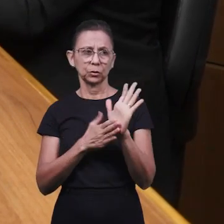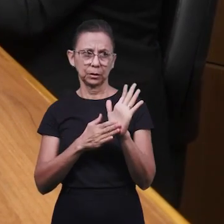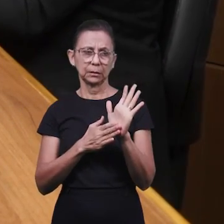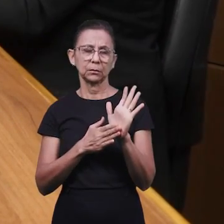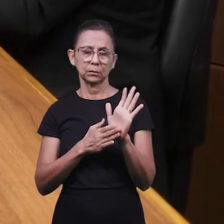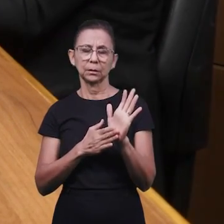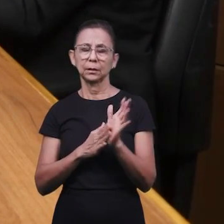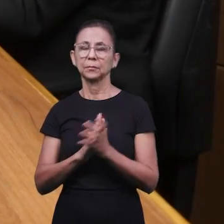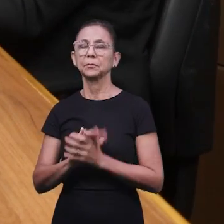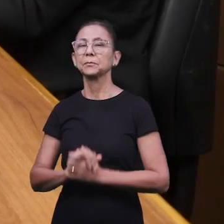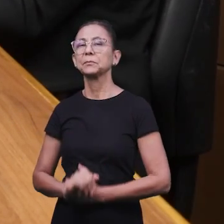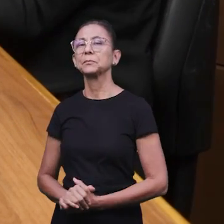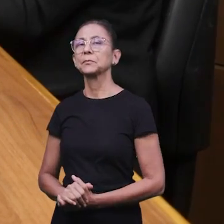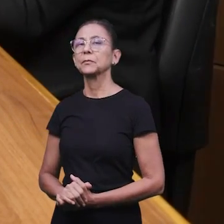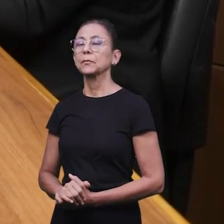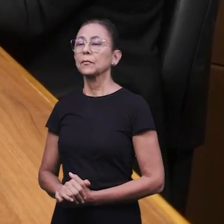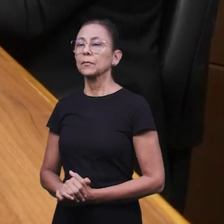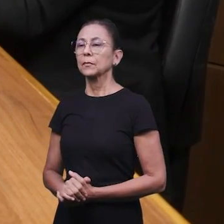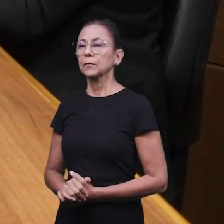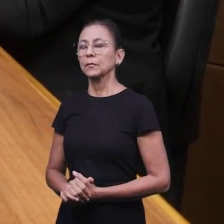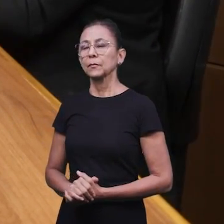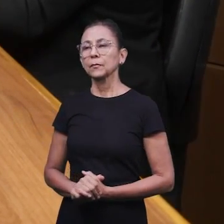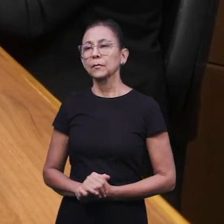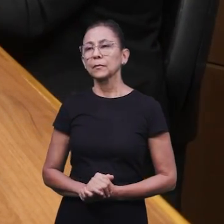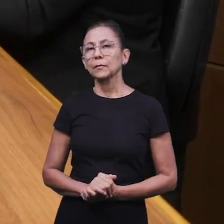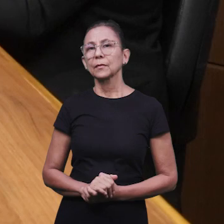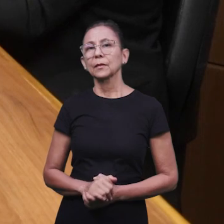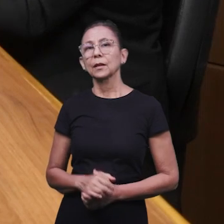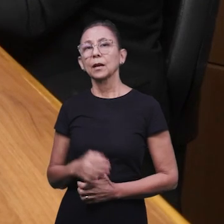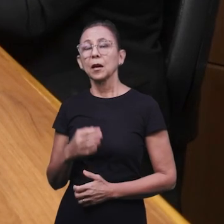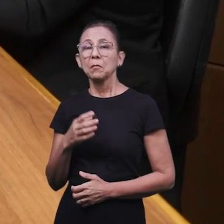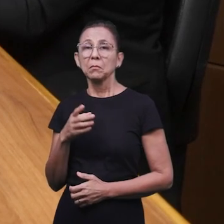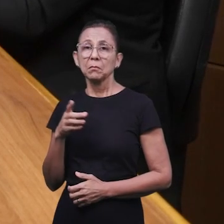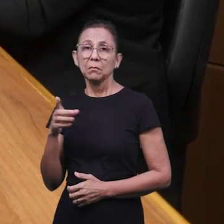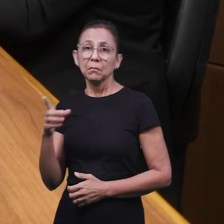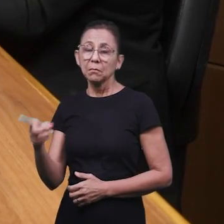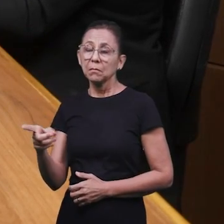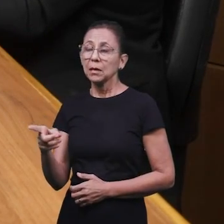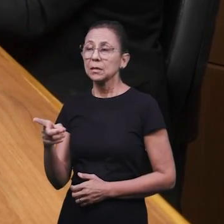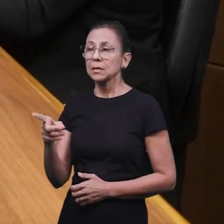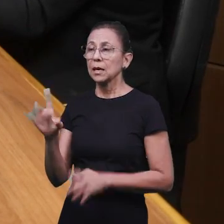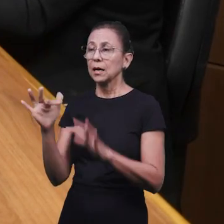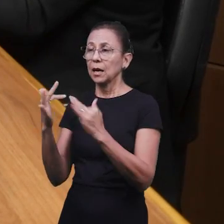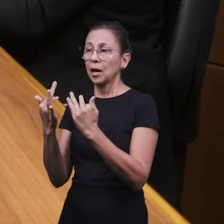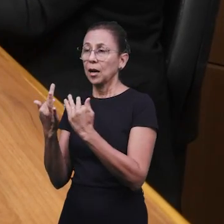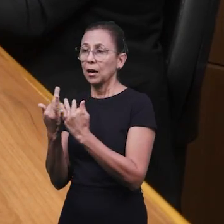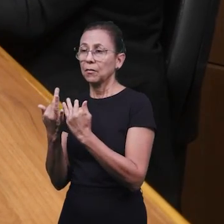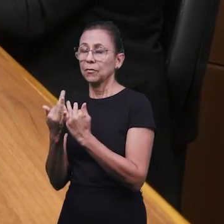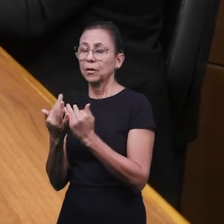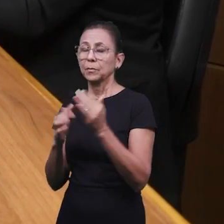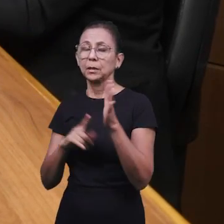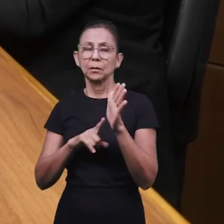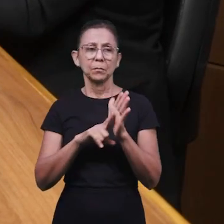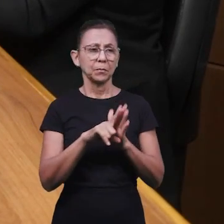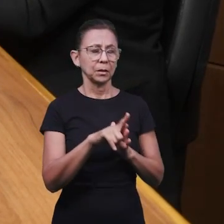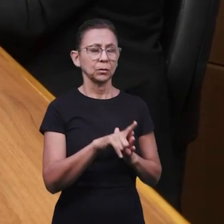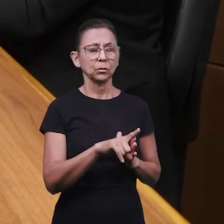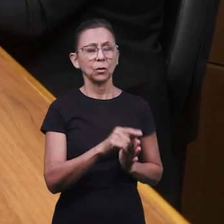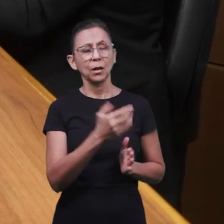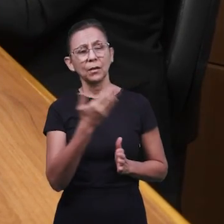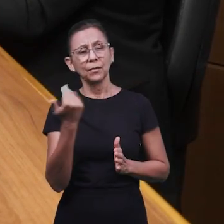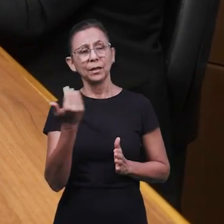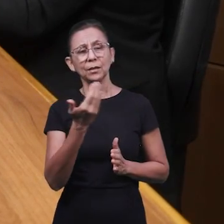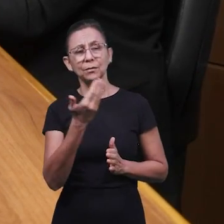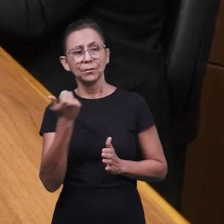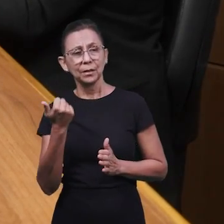As pessoas queriam agradá-lo, né? O senhor come, por favor, o senhor se assenta. Ele fala, eu não vou sentar nem comer enquanto eu não disser